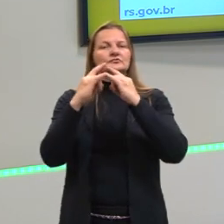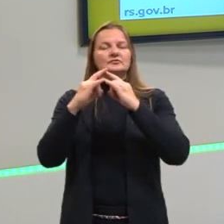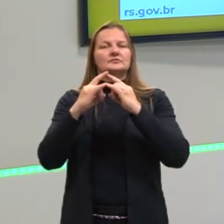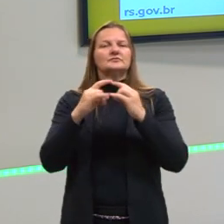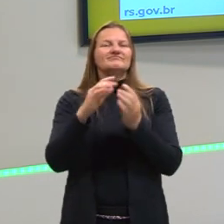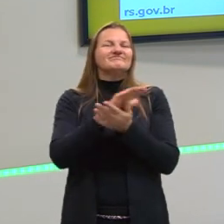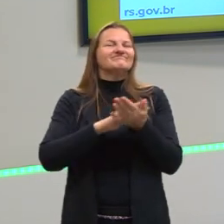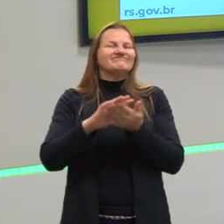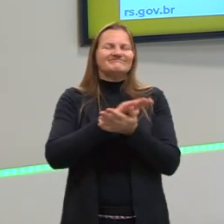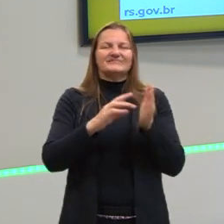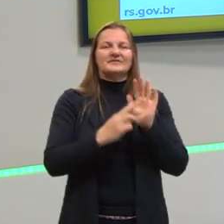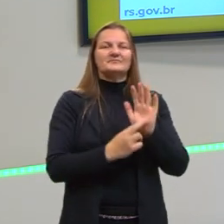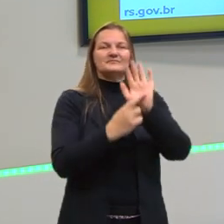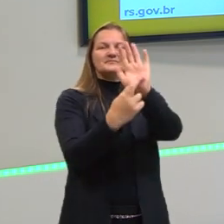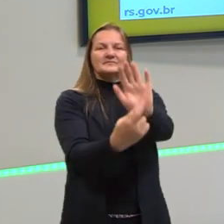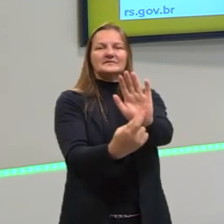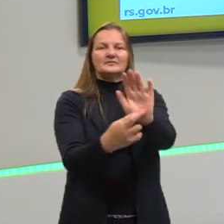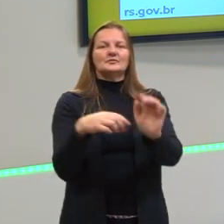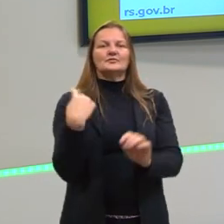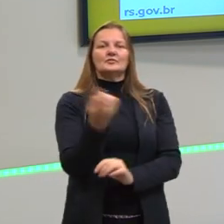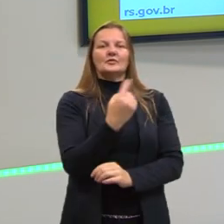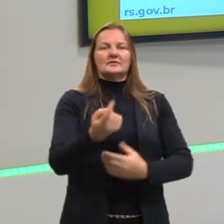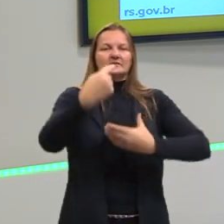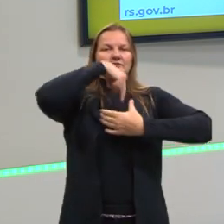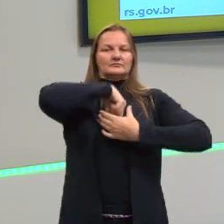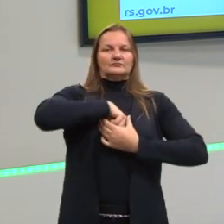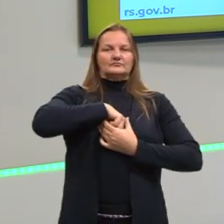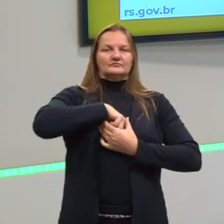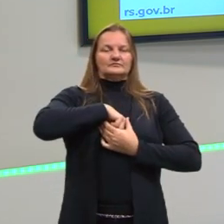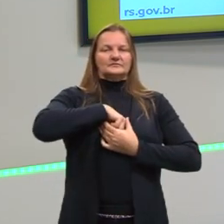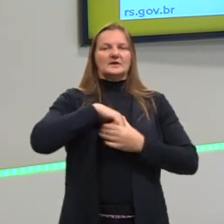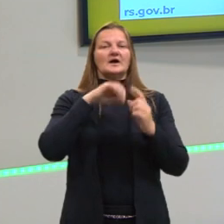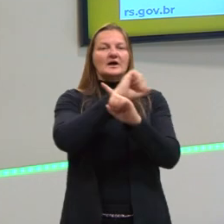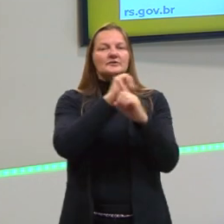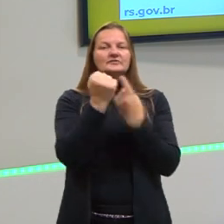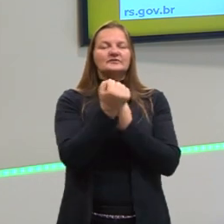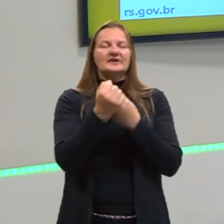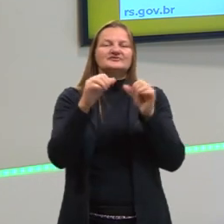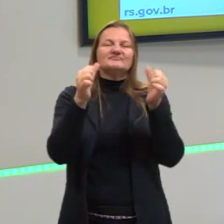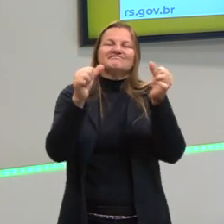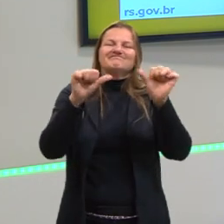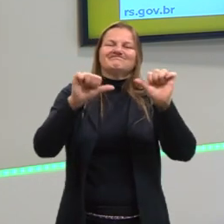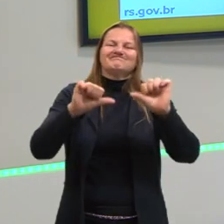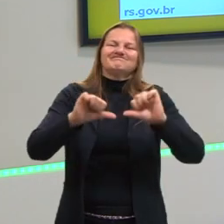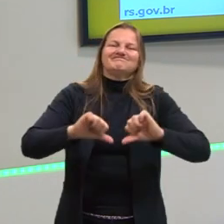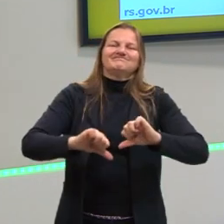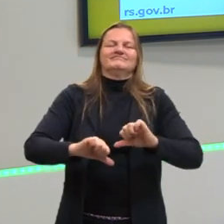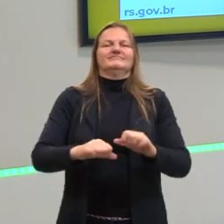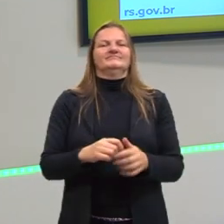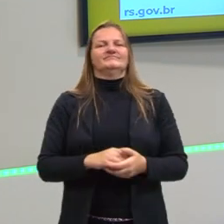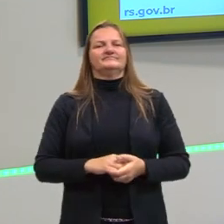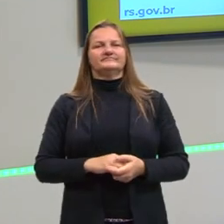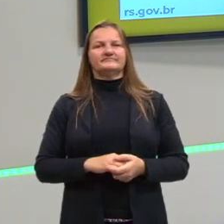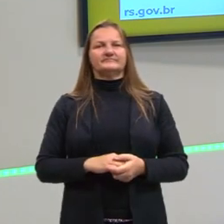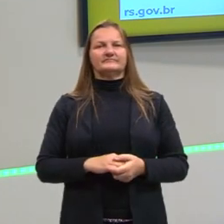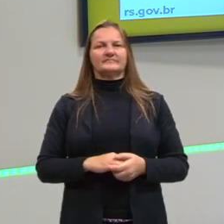não representam mais as nossas subjetividades aí a sociedade tem crise por exemplo a